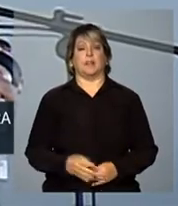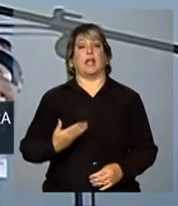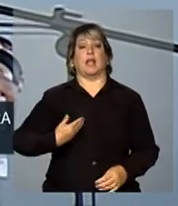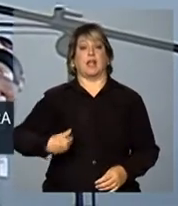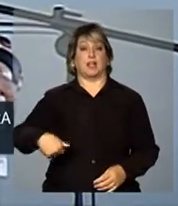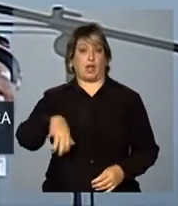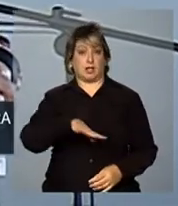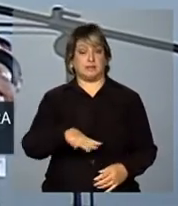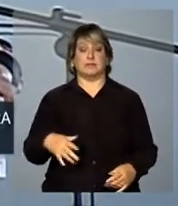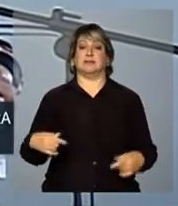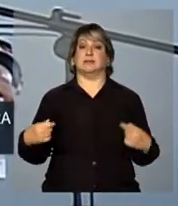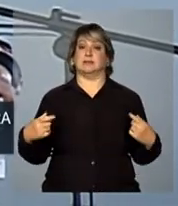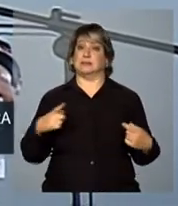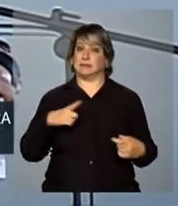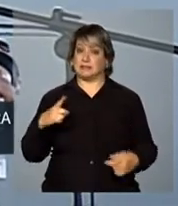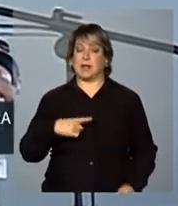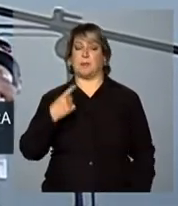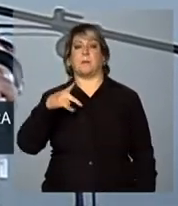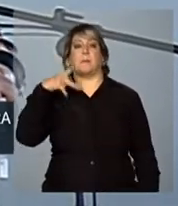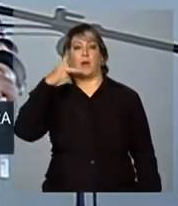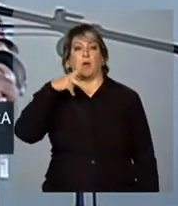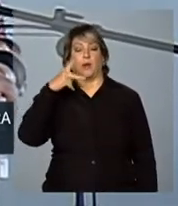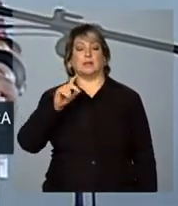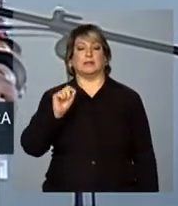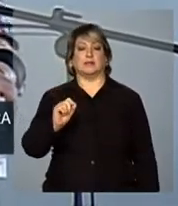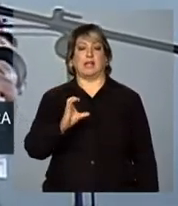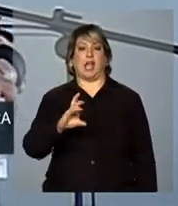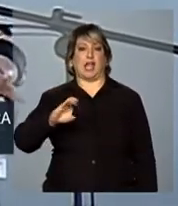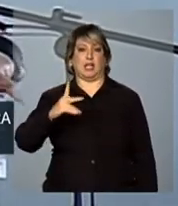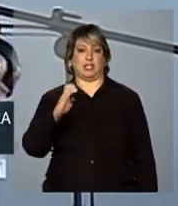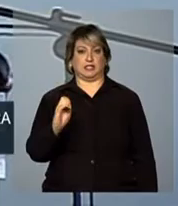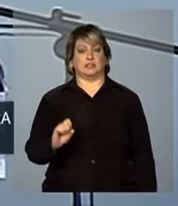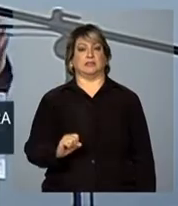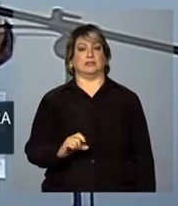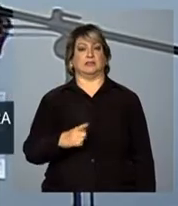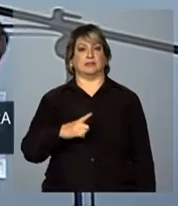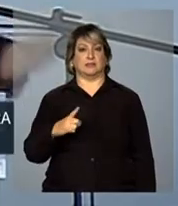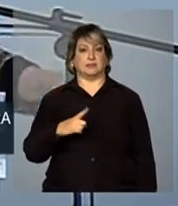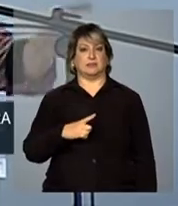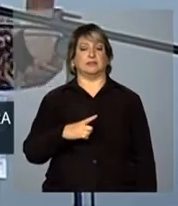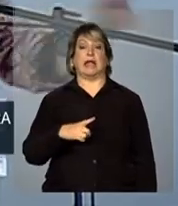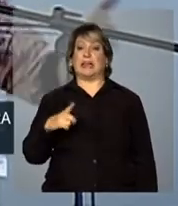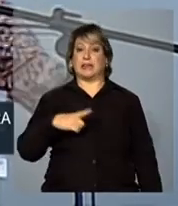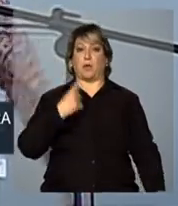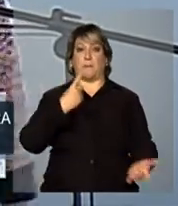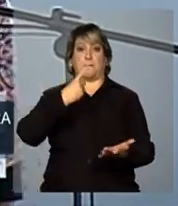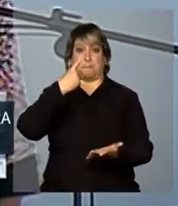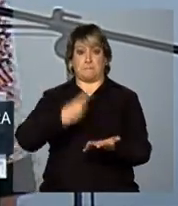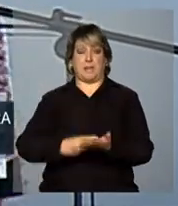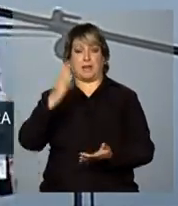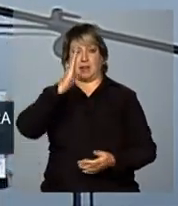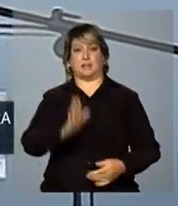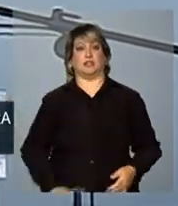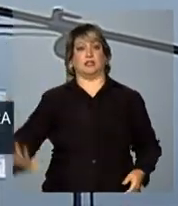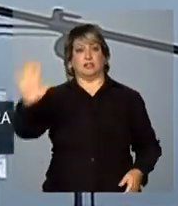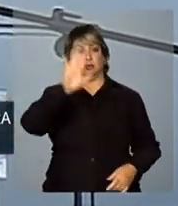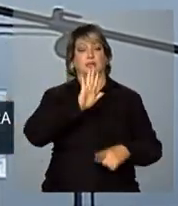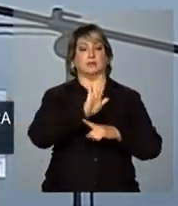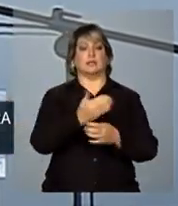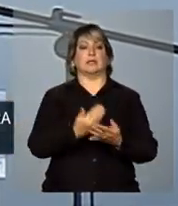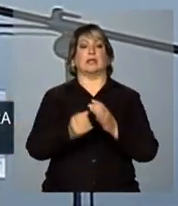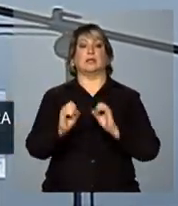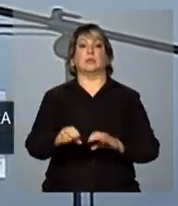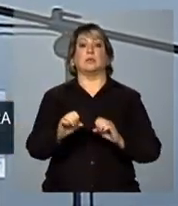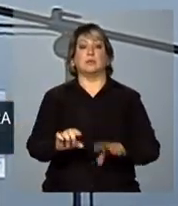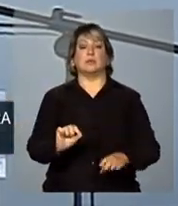nós temos uma política de creche. Por isso, há um pacto nacional pela educação